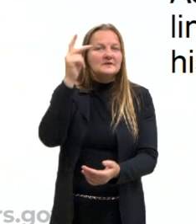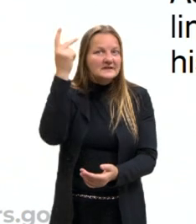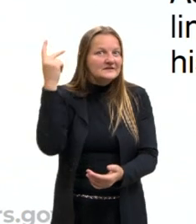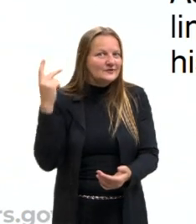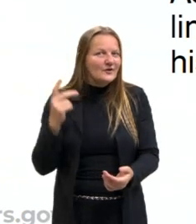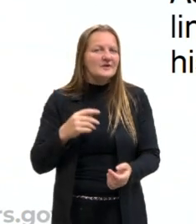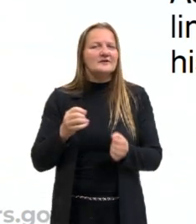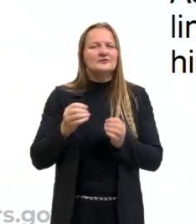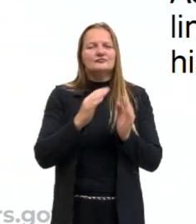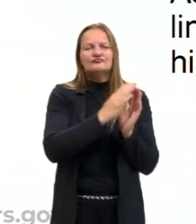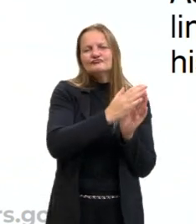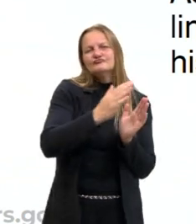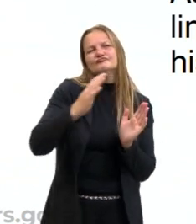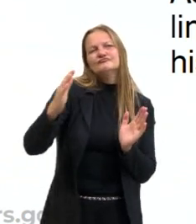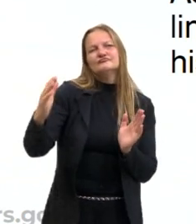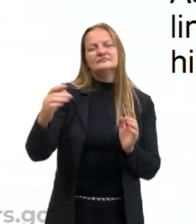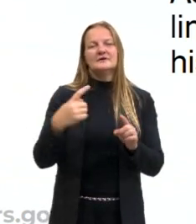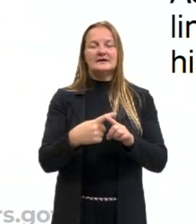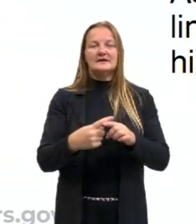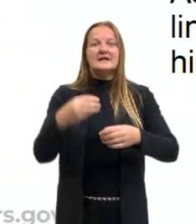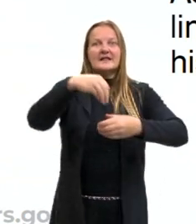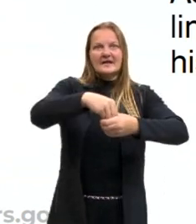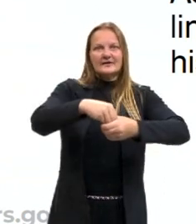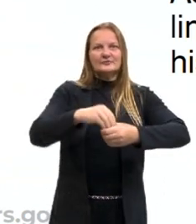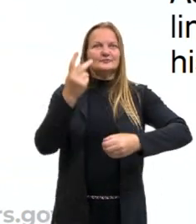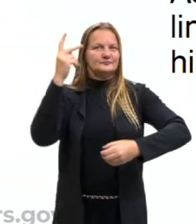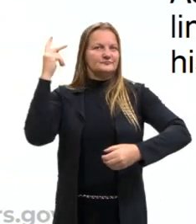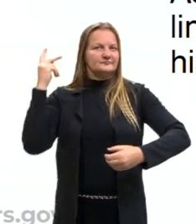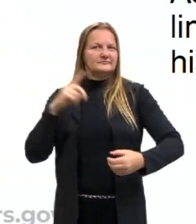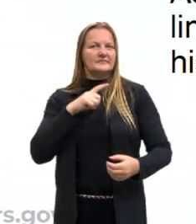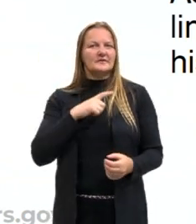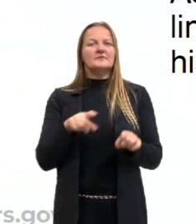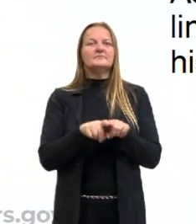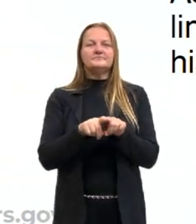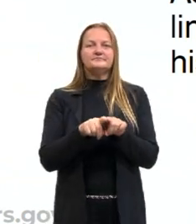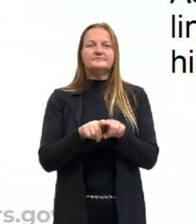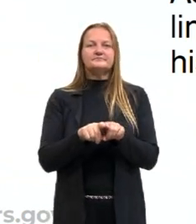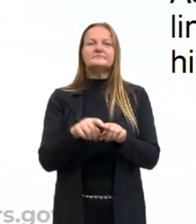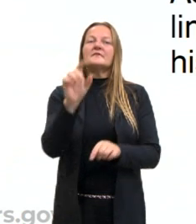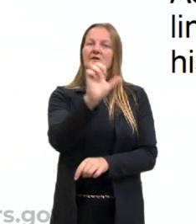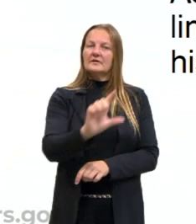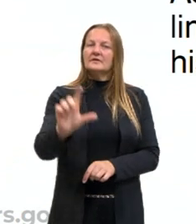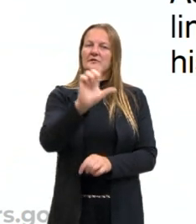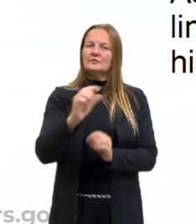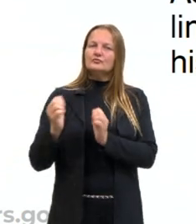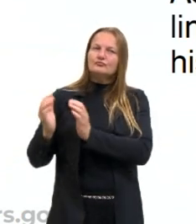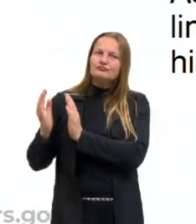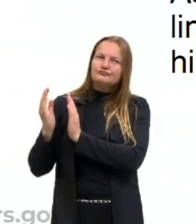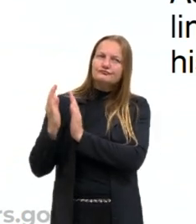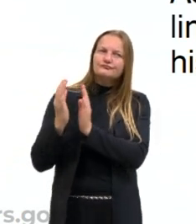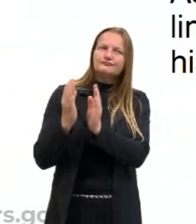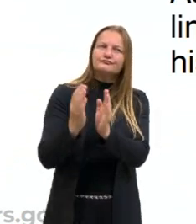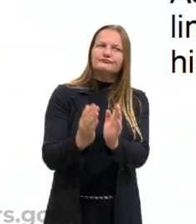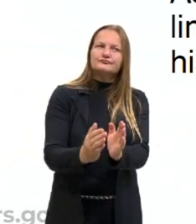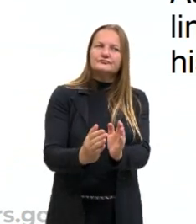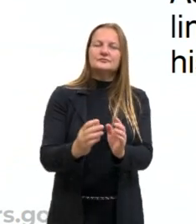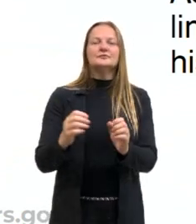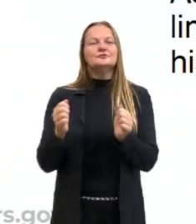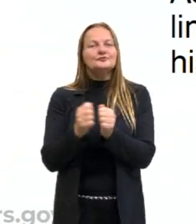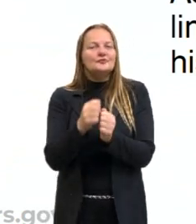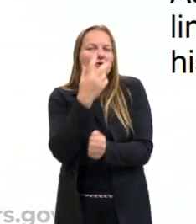história traz aquela linha da história dentro dessa linha da história a gente tem também a linha da literatura acompanhando então história e literatura